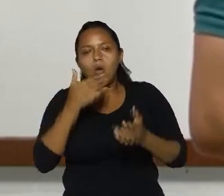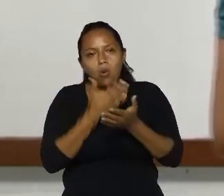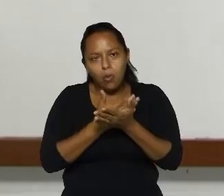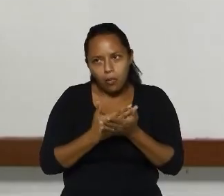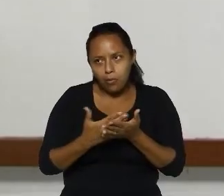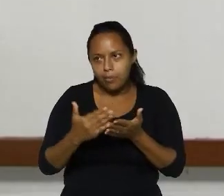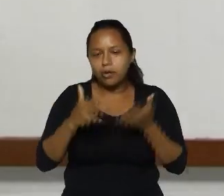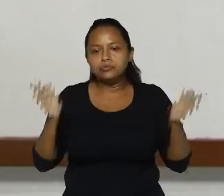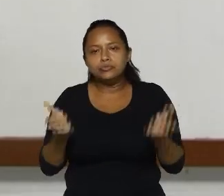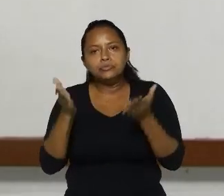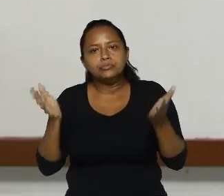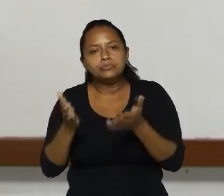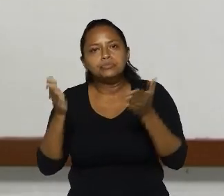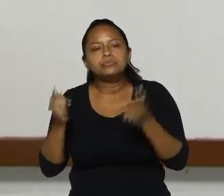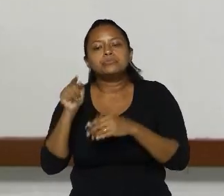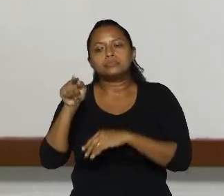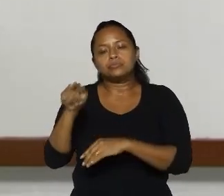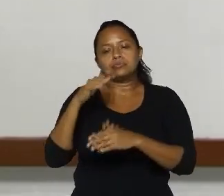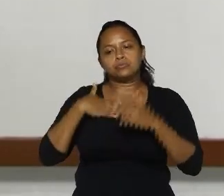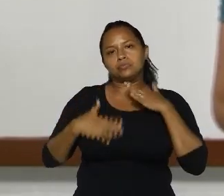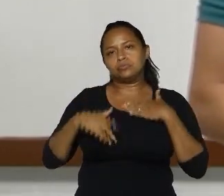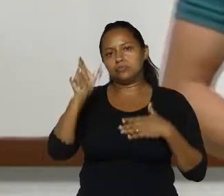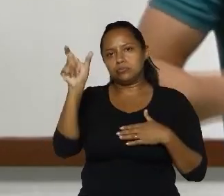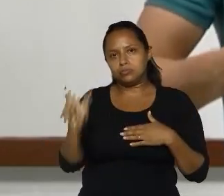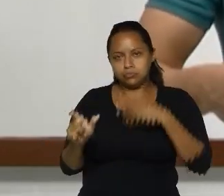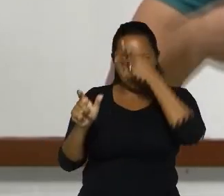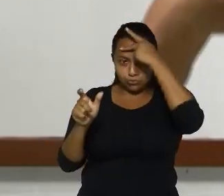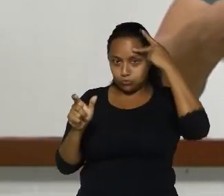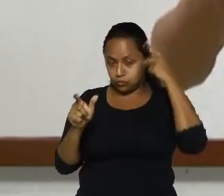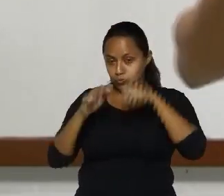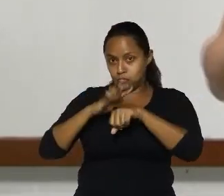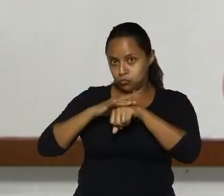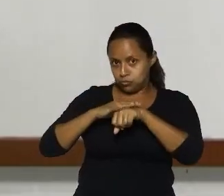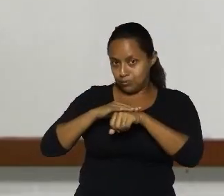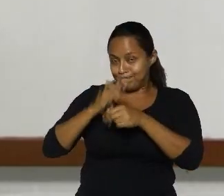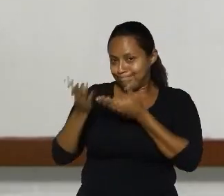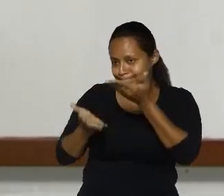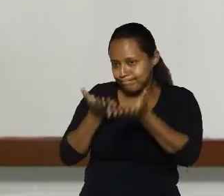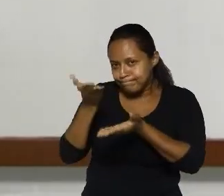EPO, para estimular o corpo deste paciente, que está em